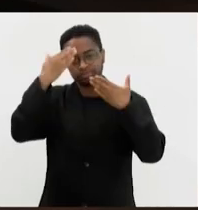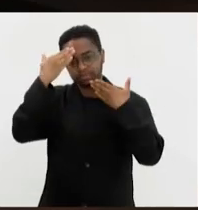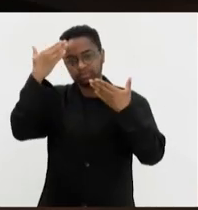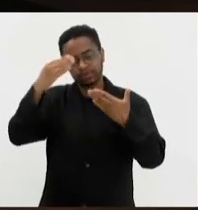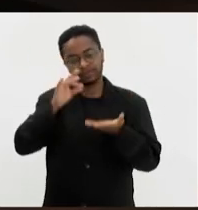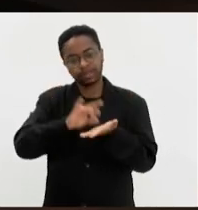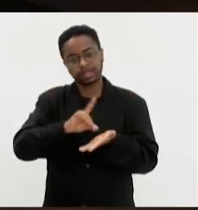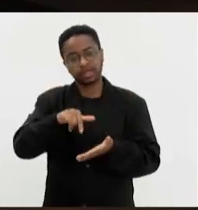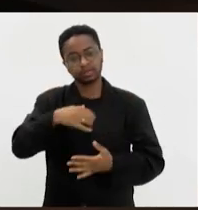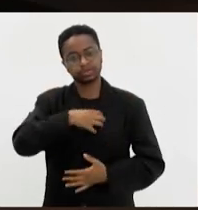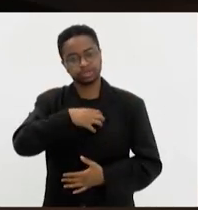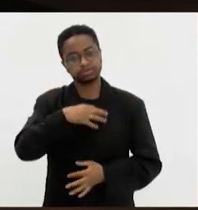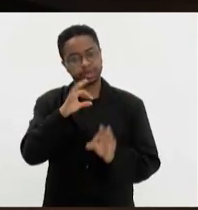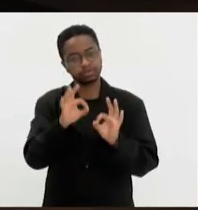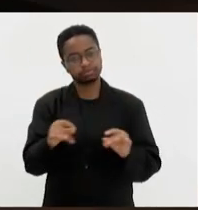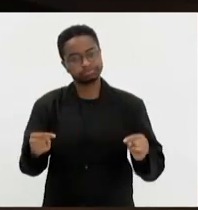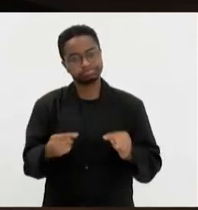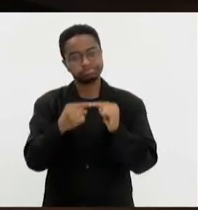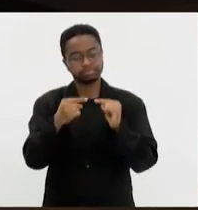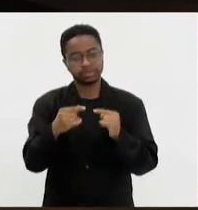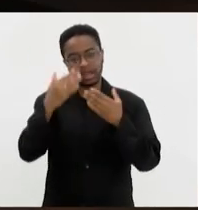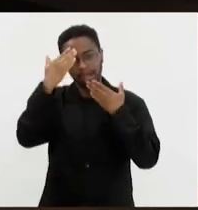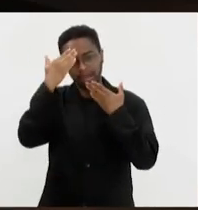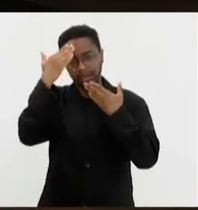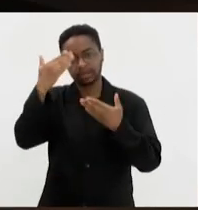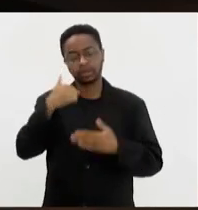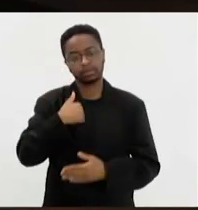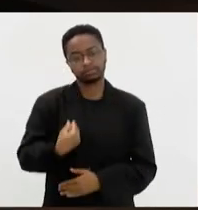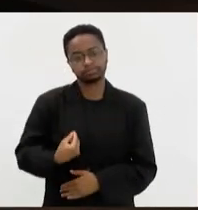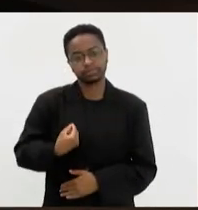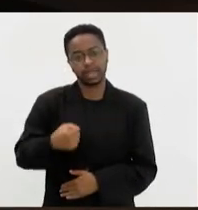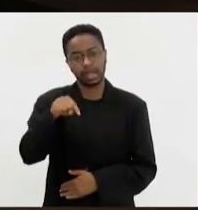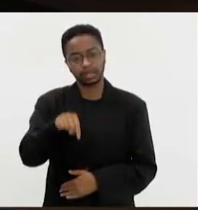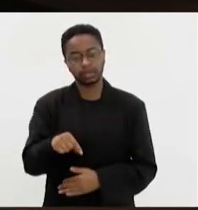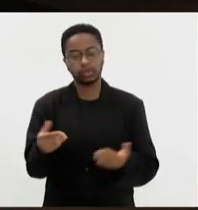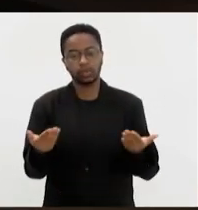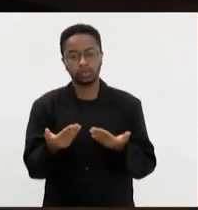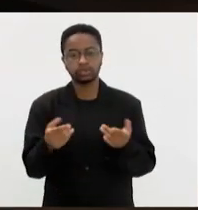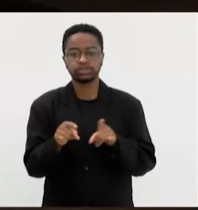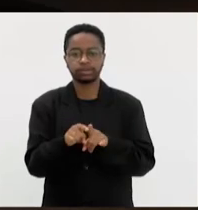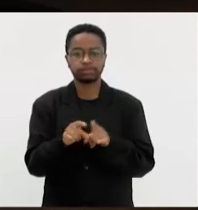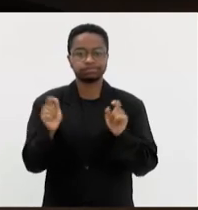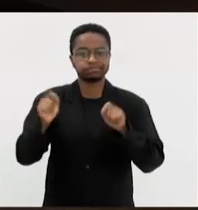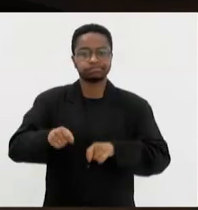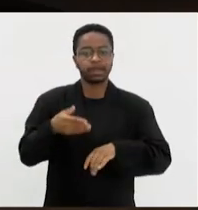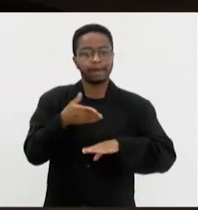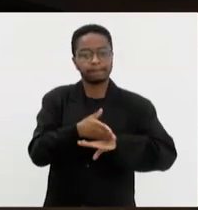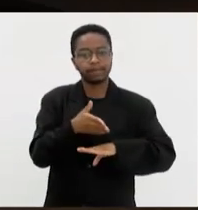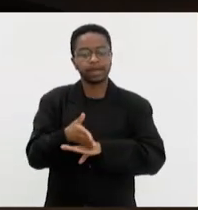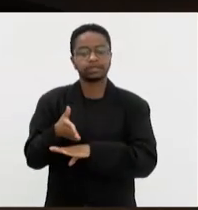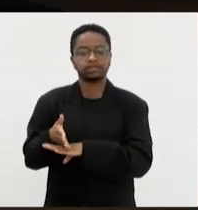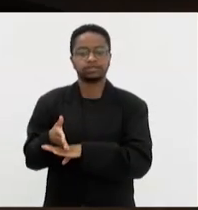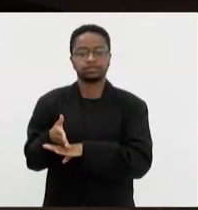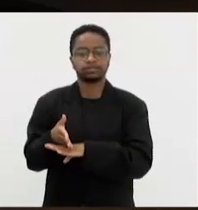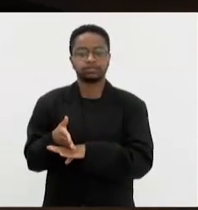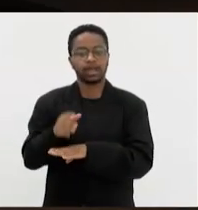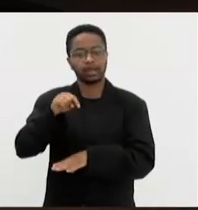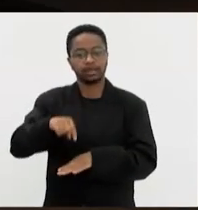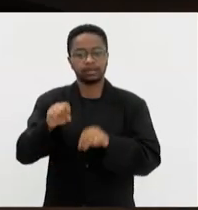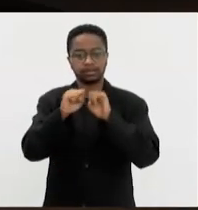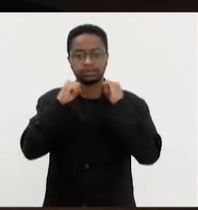o sentimento a gratidão imensa de estar aqui nesse momento e poder participar desse